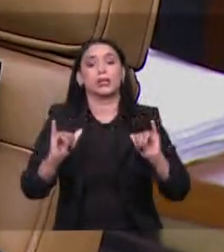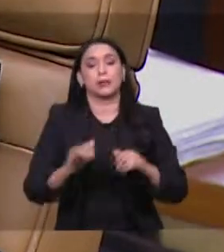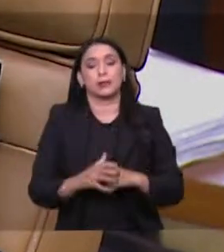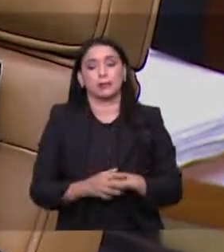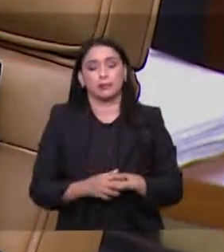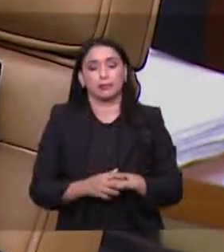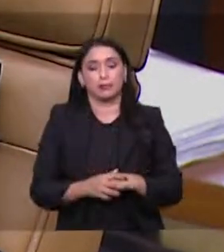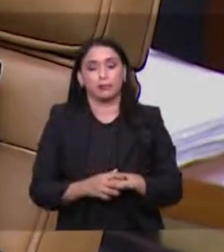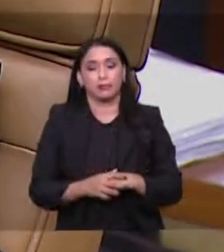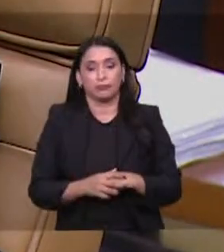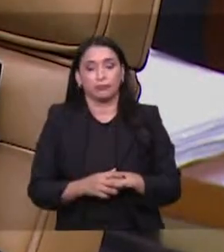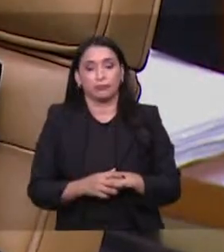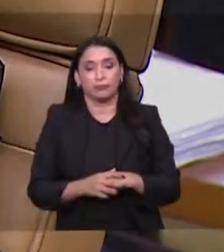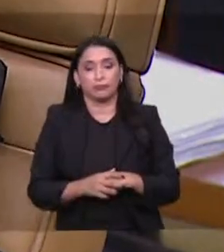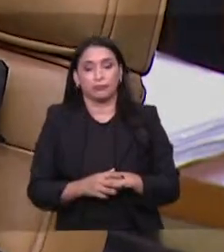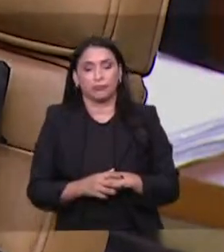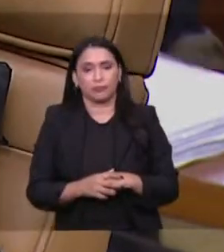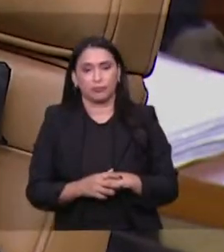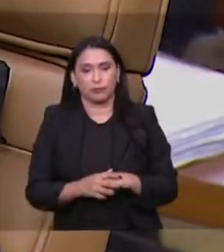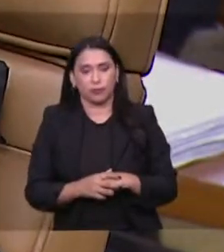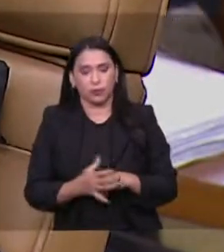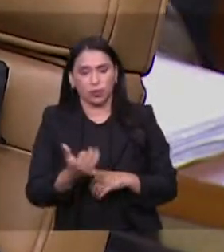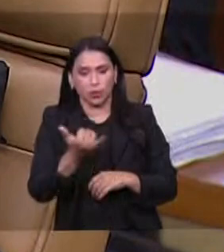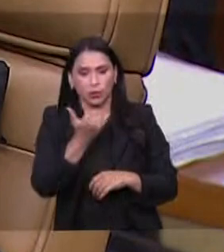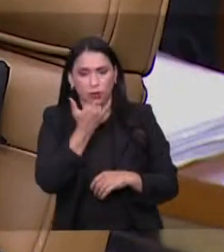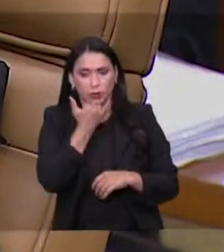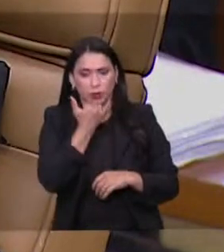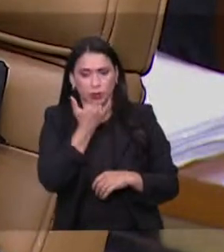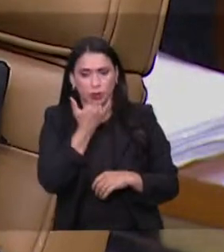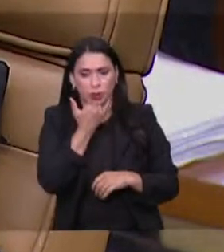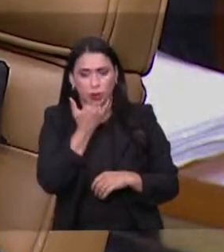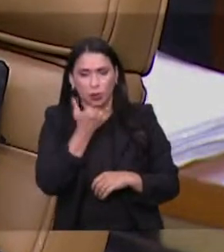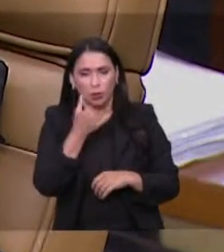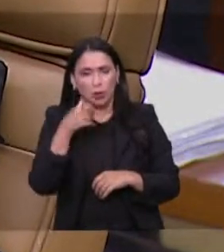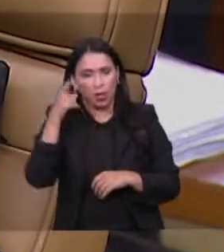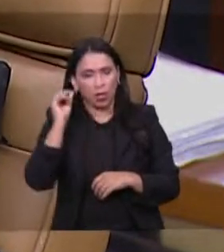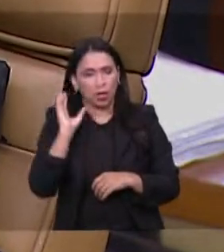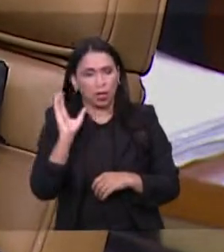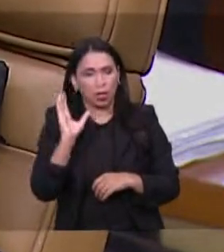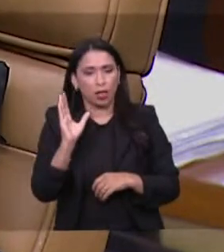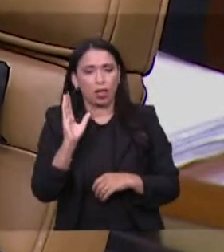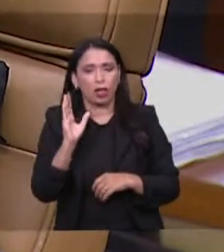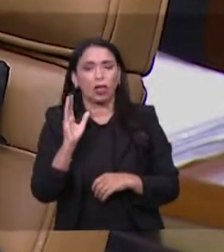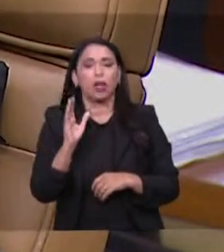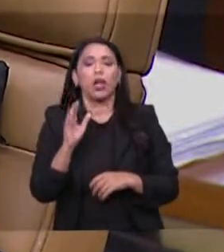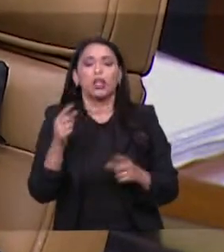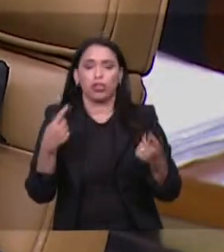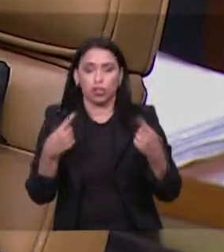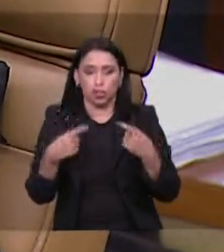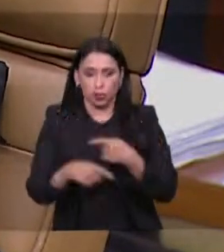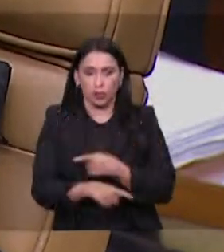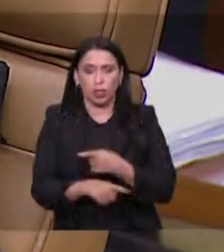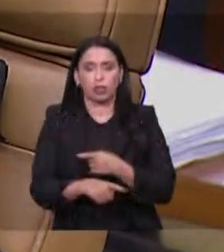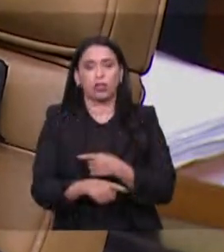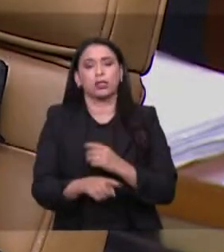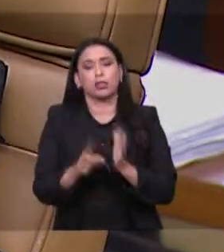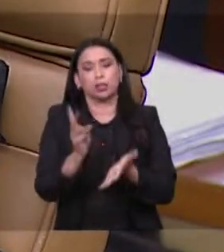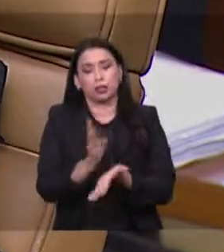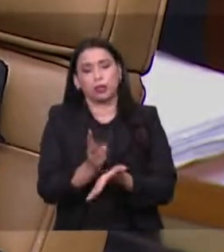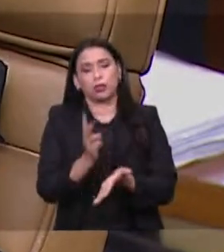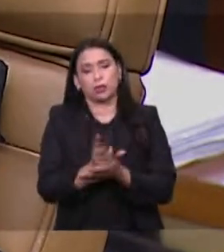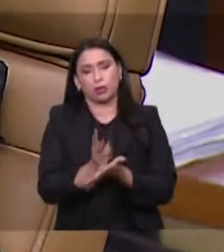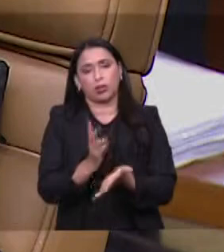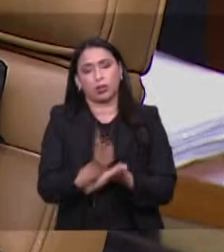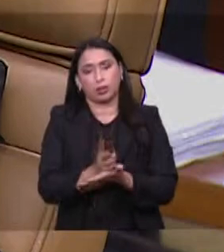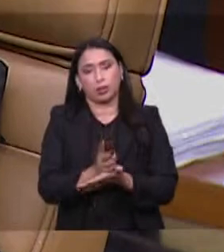Aqui agora, senhora presidente... Vossa Excelência, então, mantém essa divergência. Mantém essa divergência. Eu declaro essa